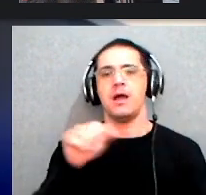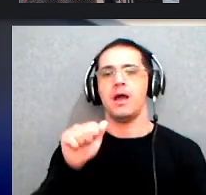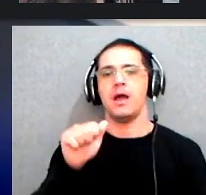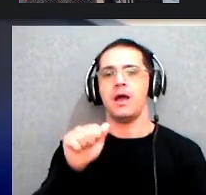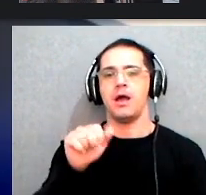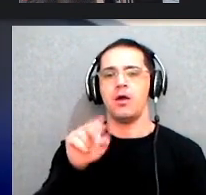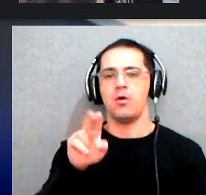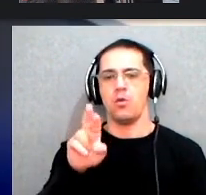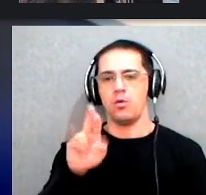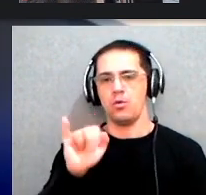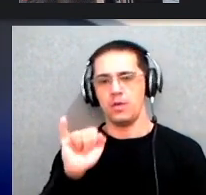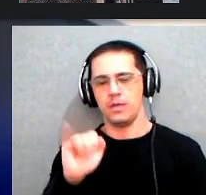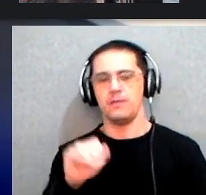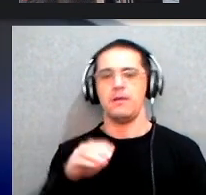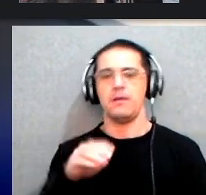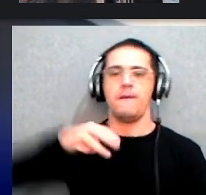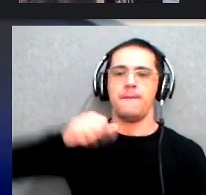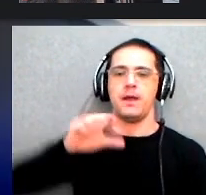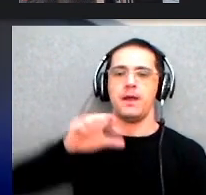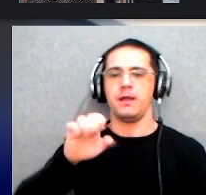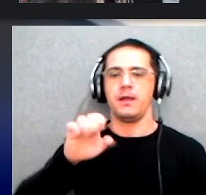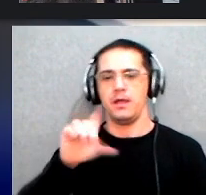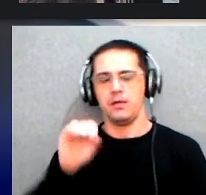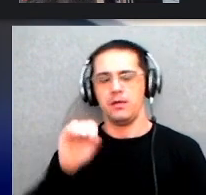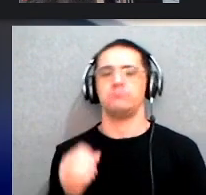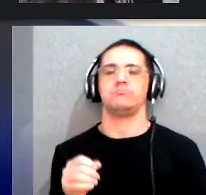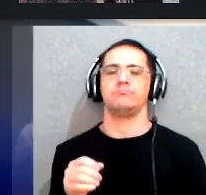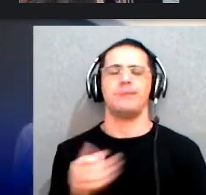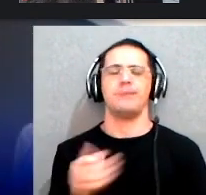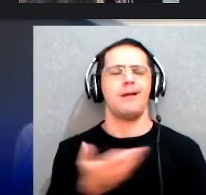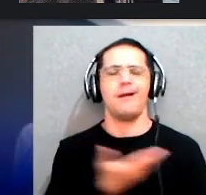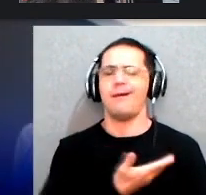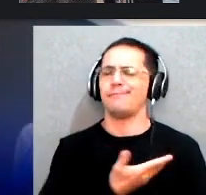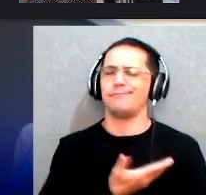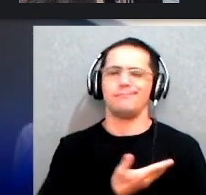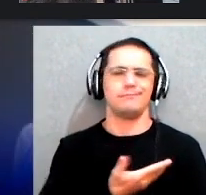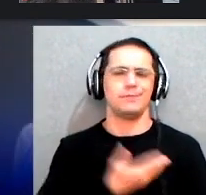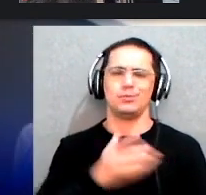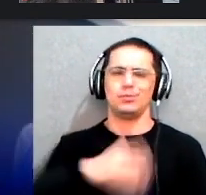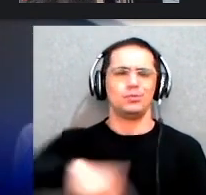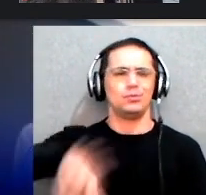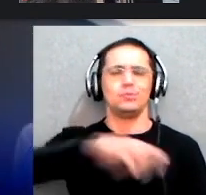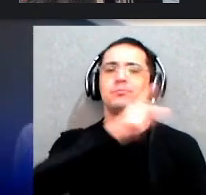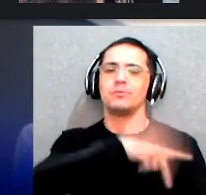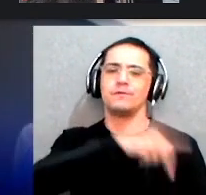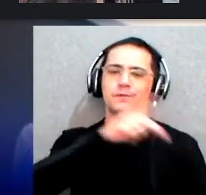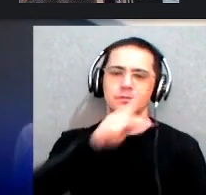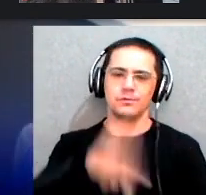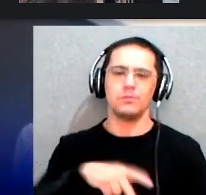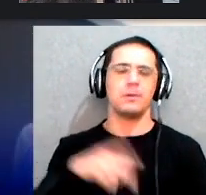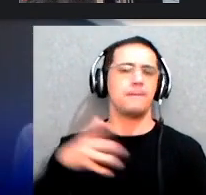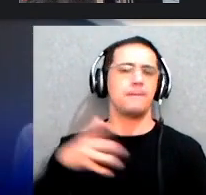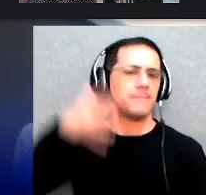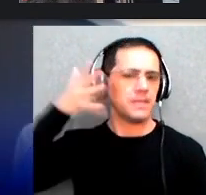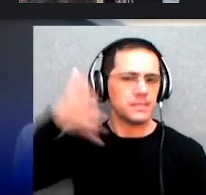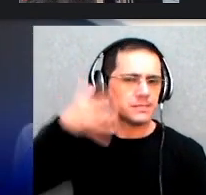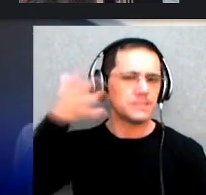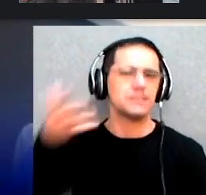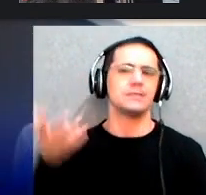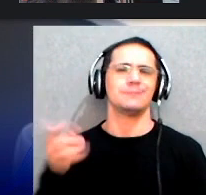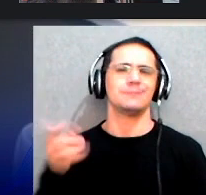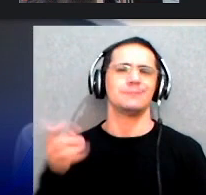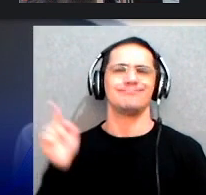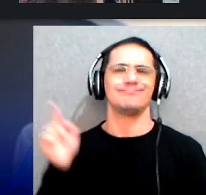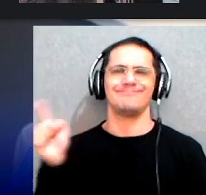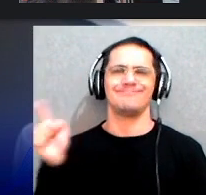Marcelo Bertolucci, amigos, queridos amigos, professores e palestrantes hoje. A gente